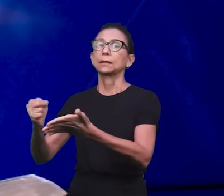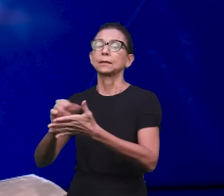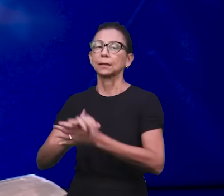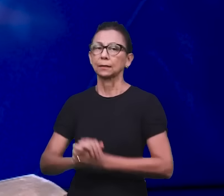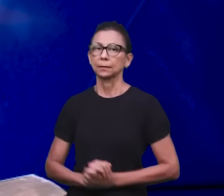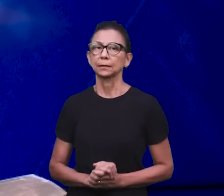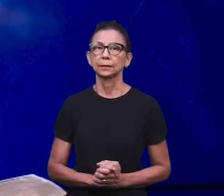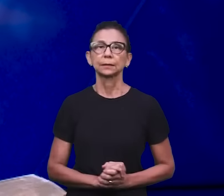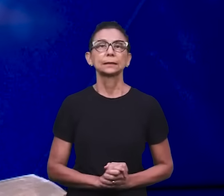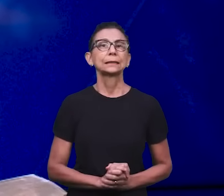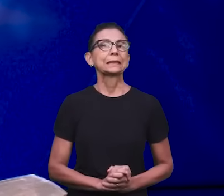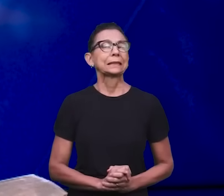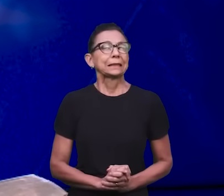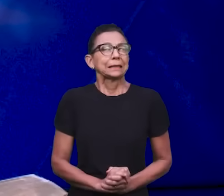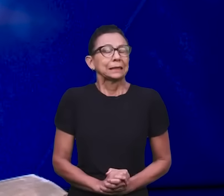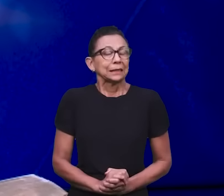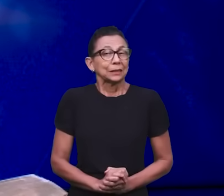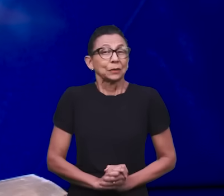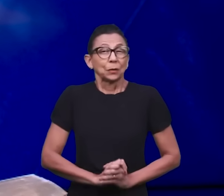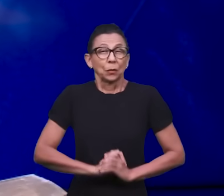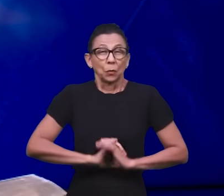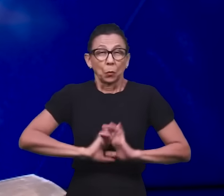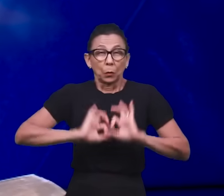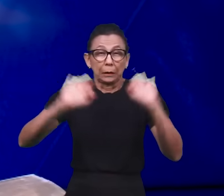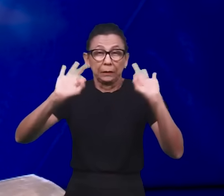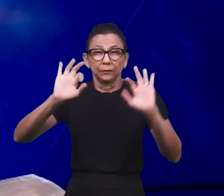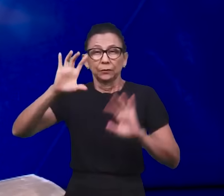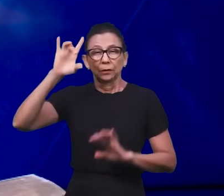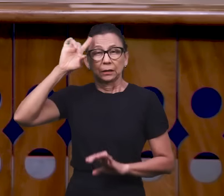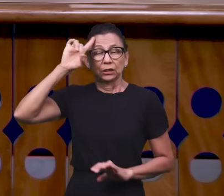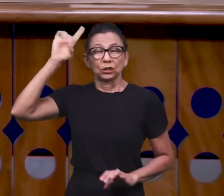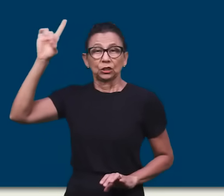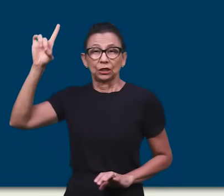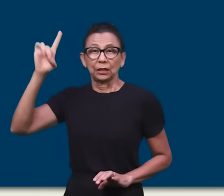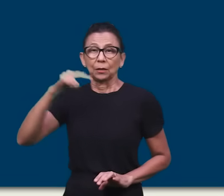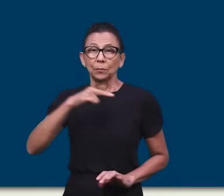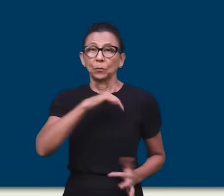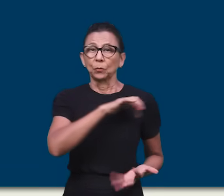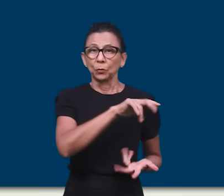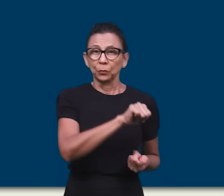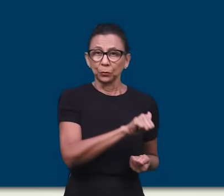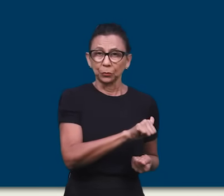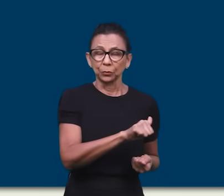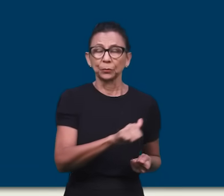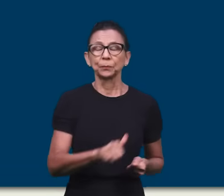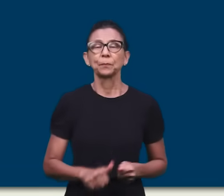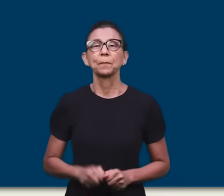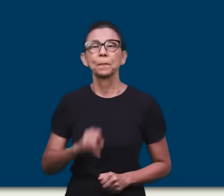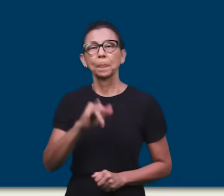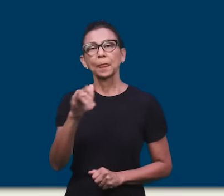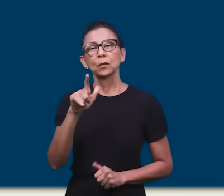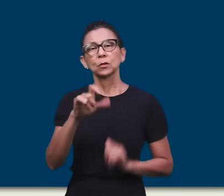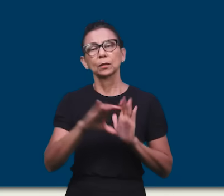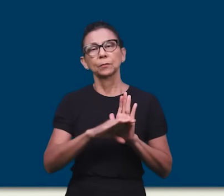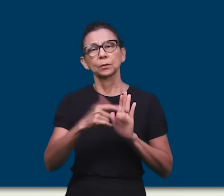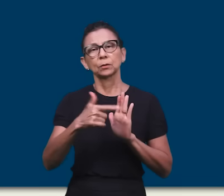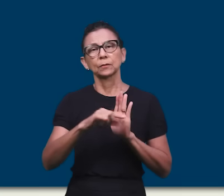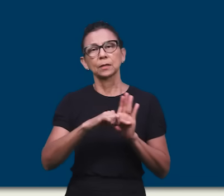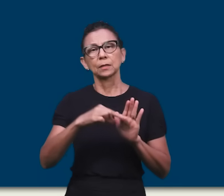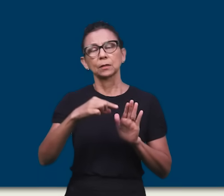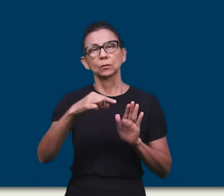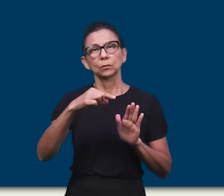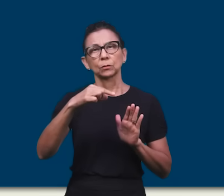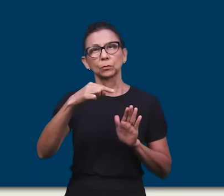fiel. E a expressão ali será terrível dia do Senhor. Nós podemos ler, por exemplo, Joel capítulo 2,